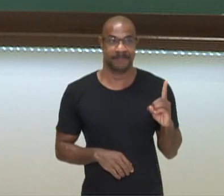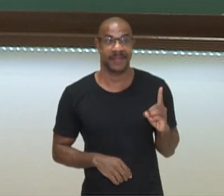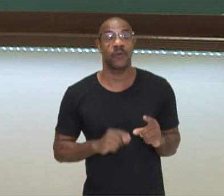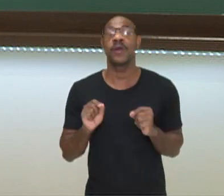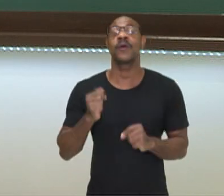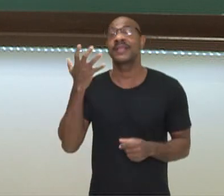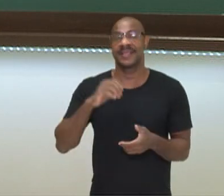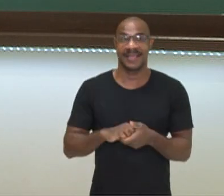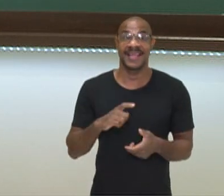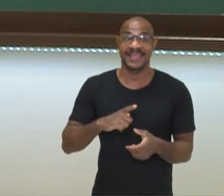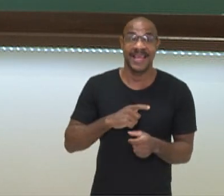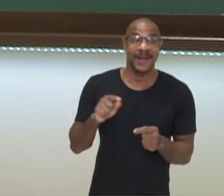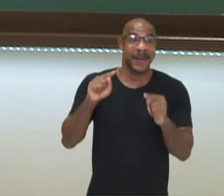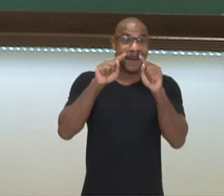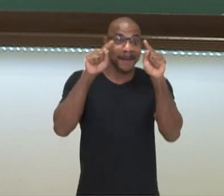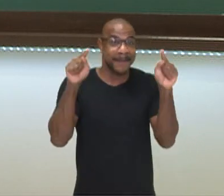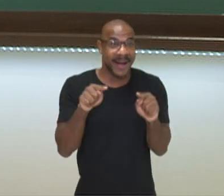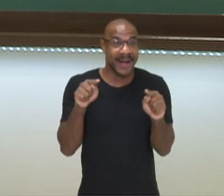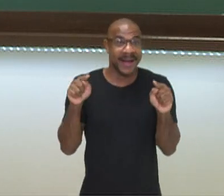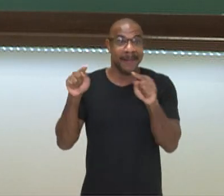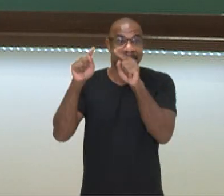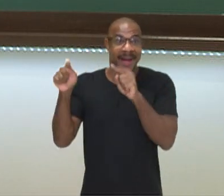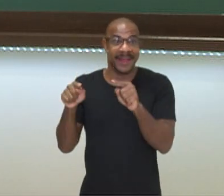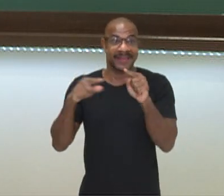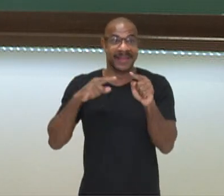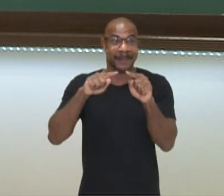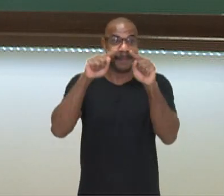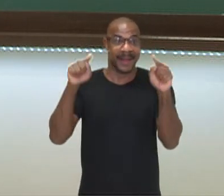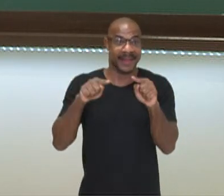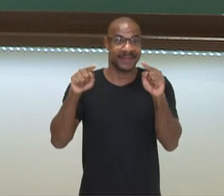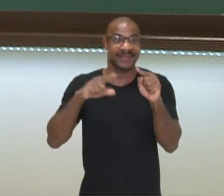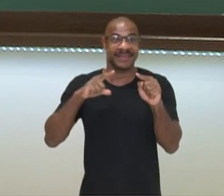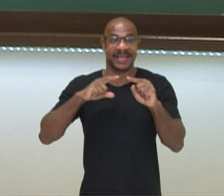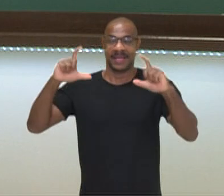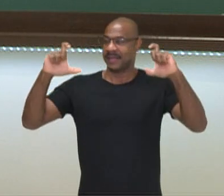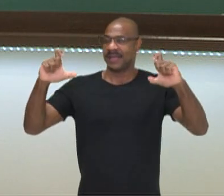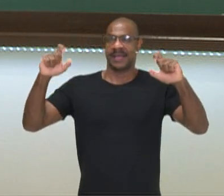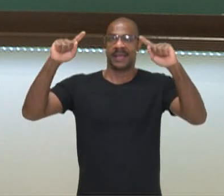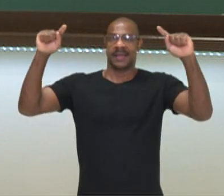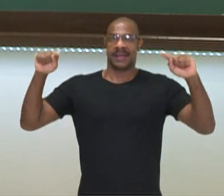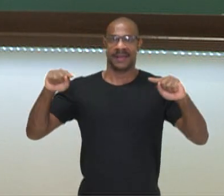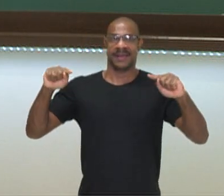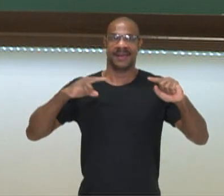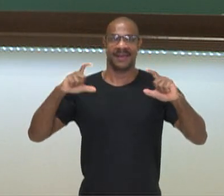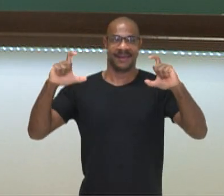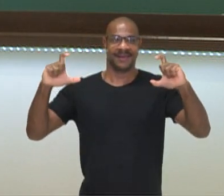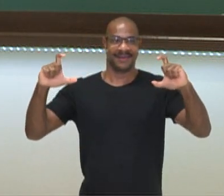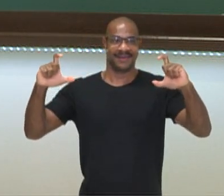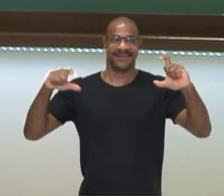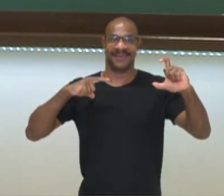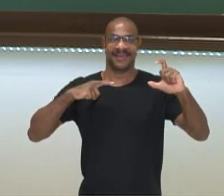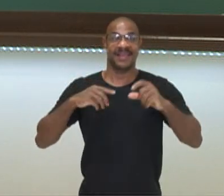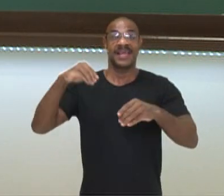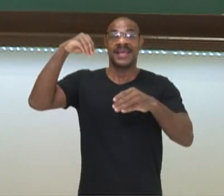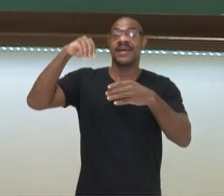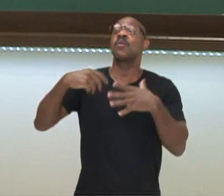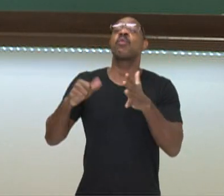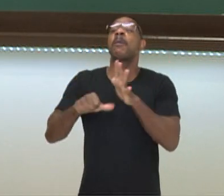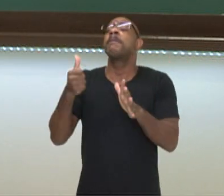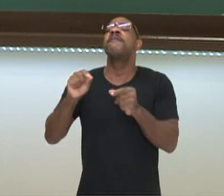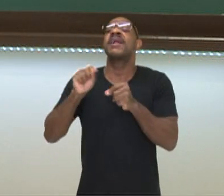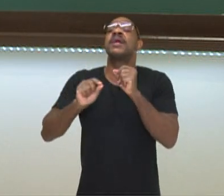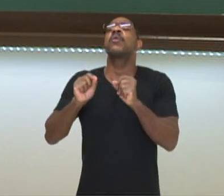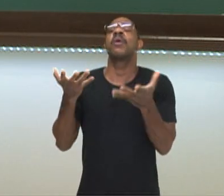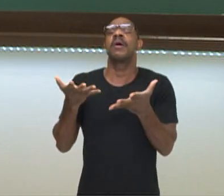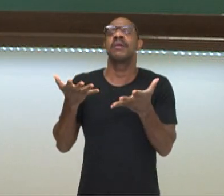aconteceu? Temos parênteses e temos colchetes. O que será que eu resolvo primeiro? E dentro dos parênteses e dentro dos colchetes,